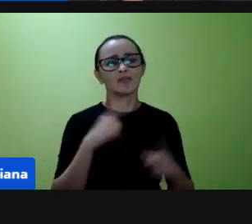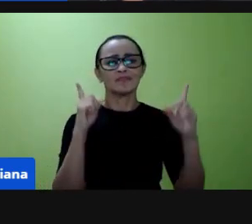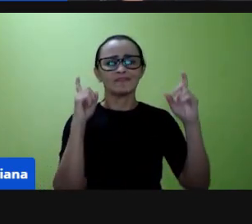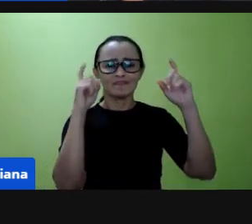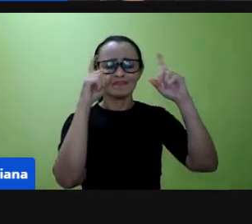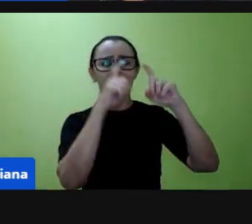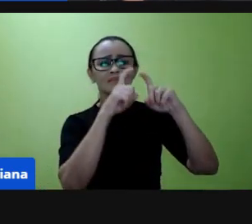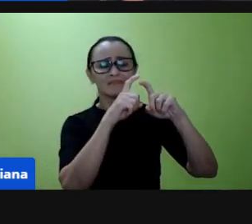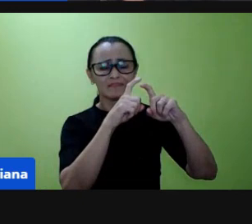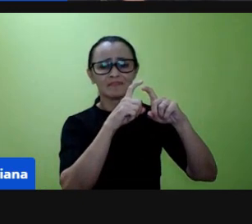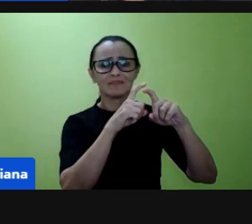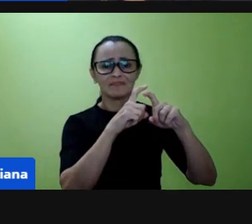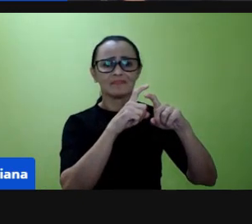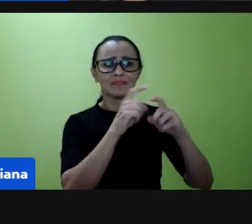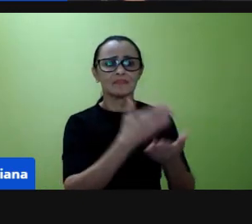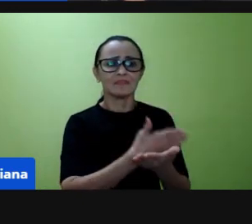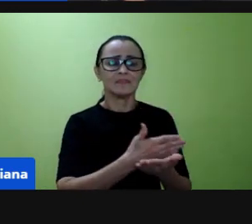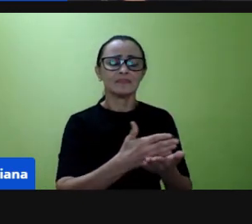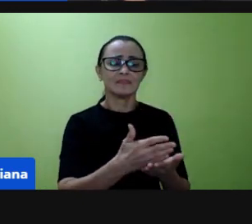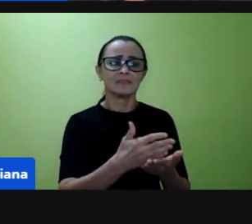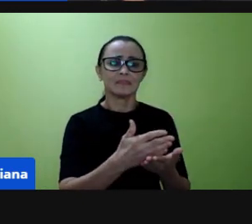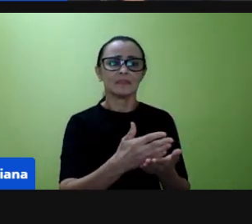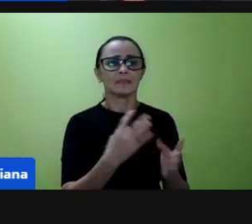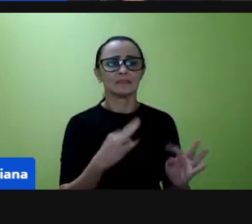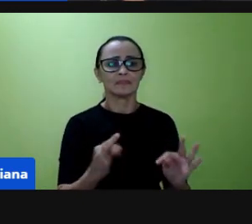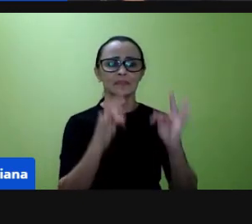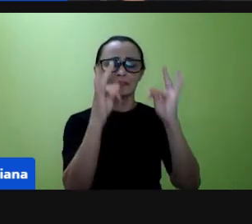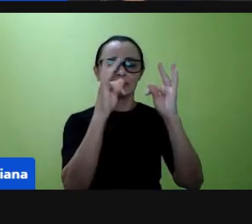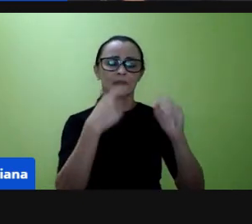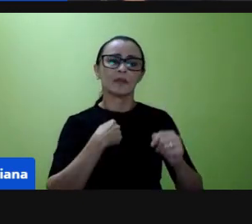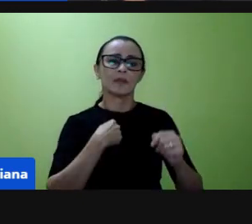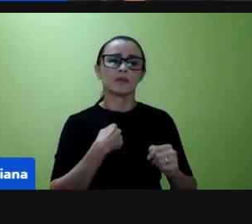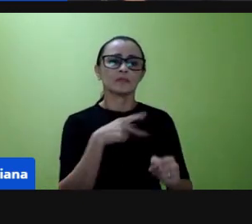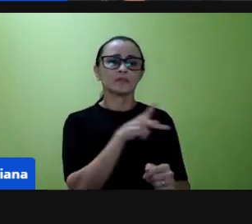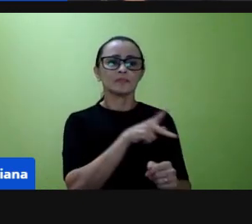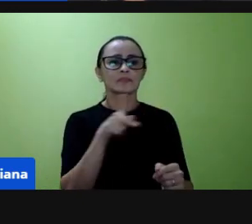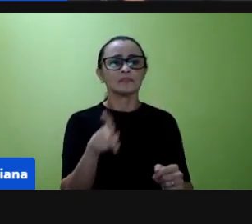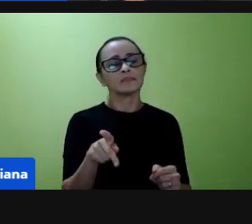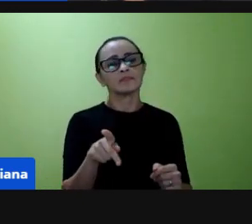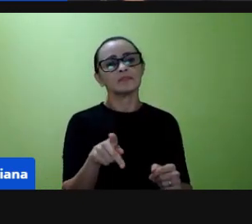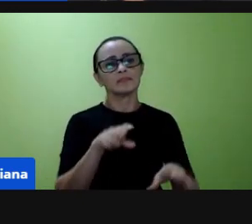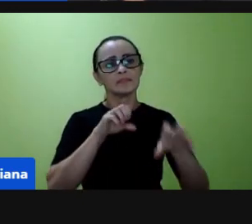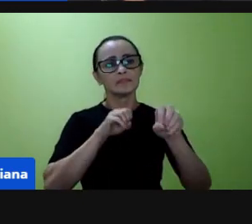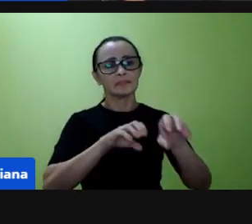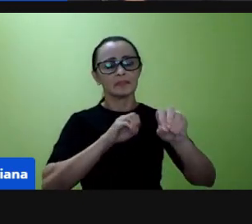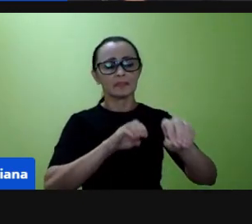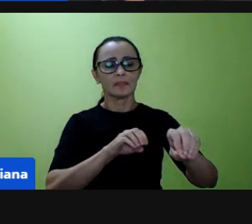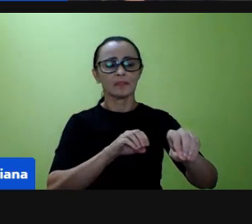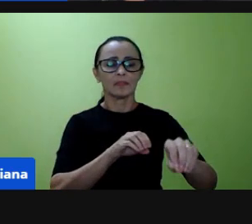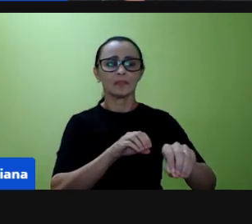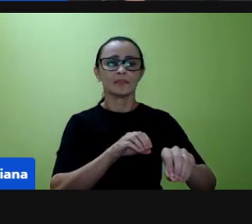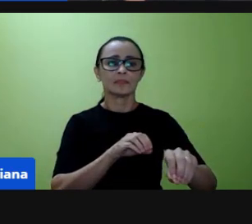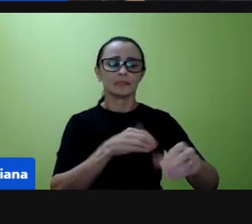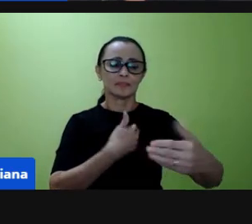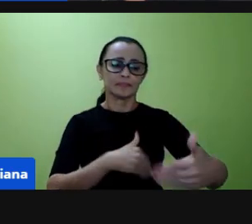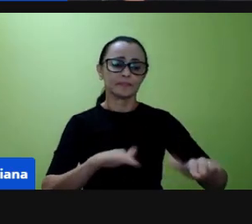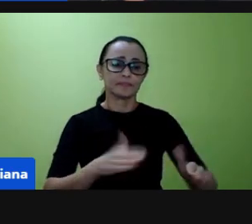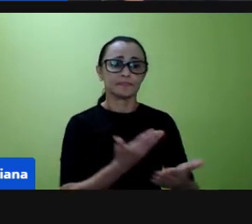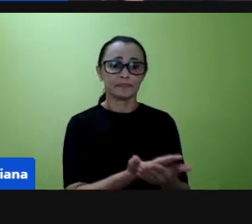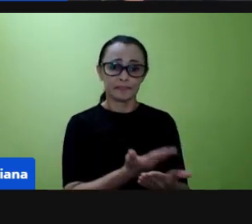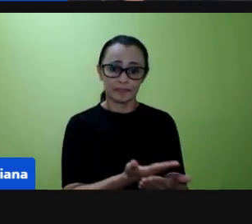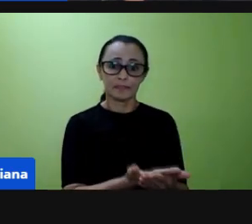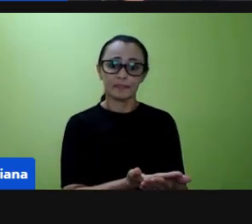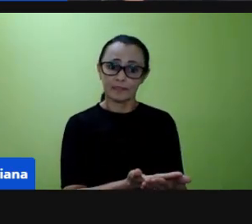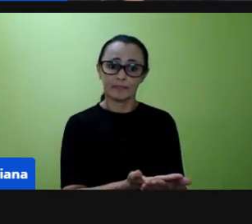professora de sala de aula, sou uma professora de dar aula para o aluno presente na sala. Eu não tive facilidade para